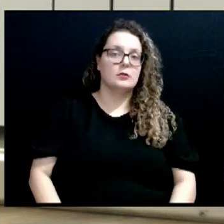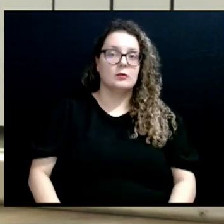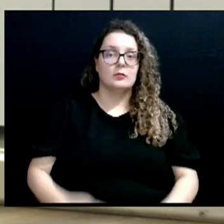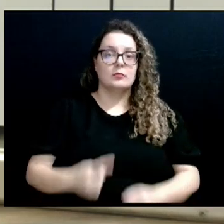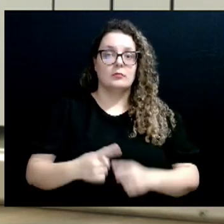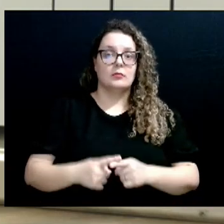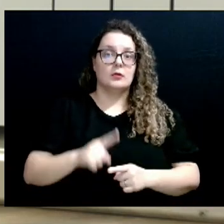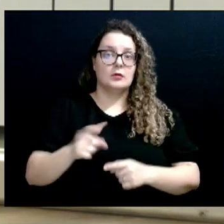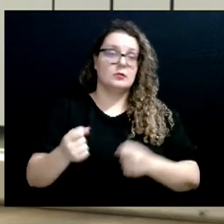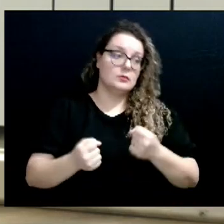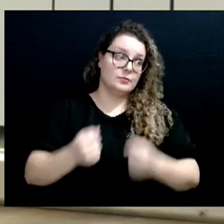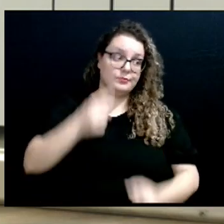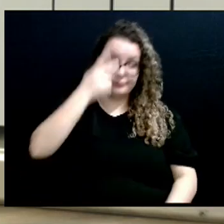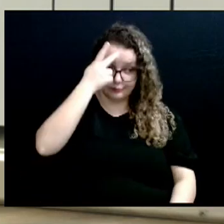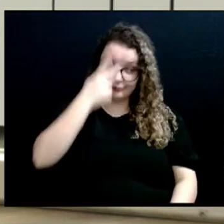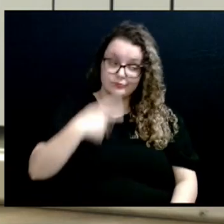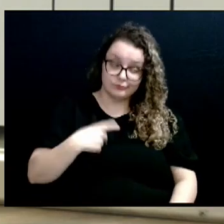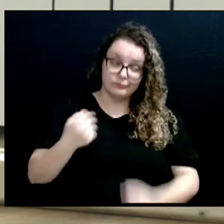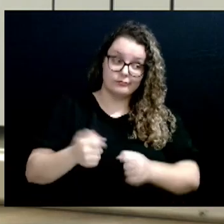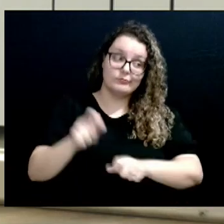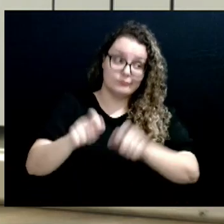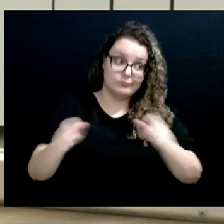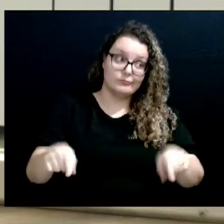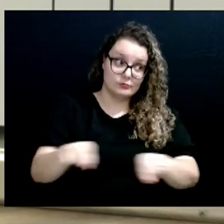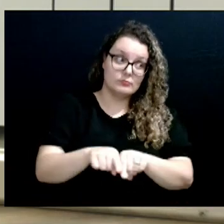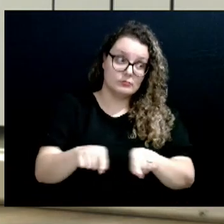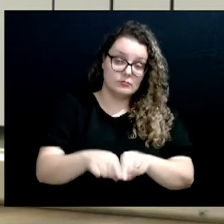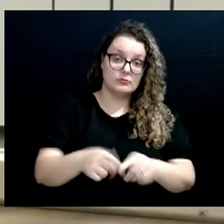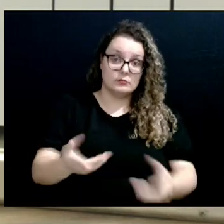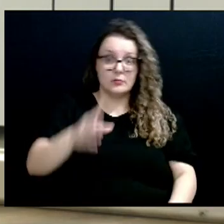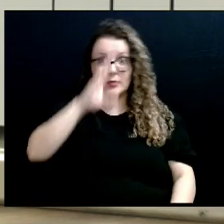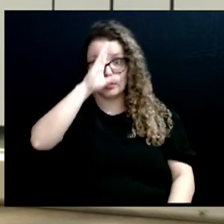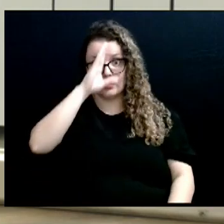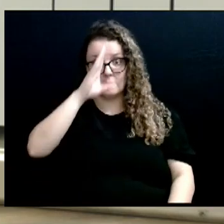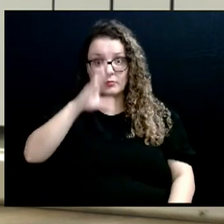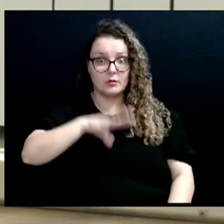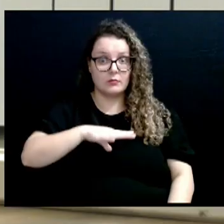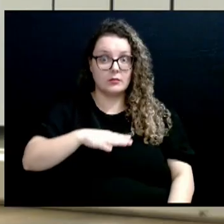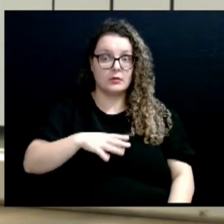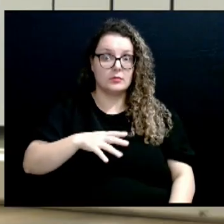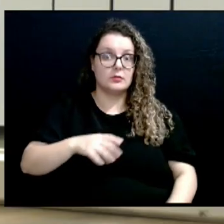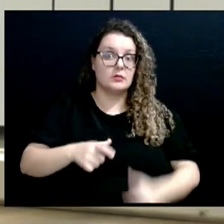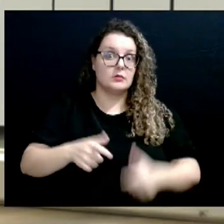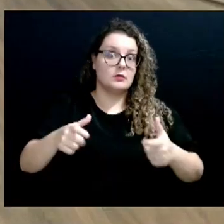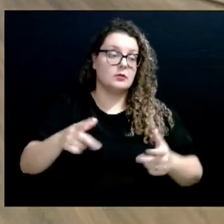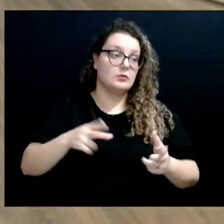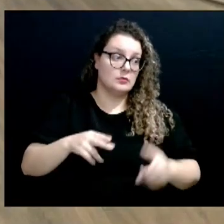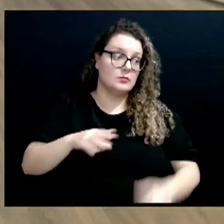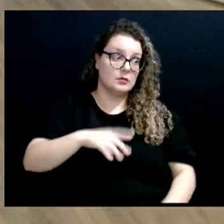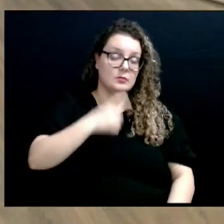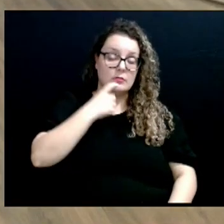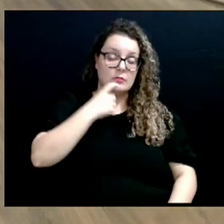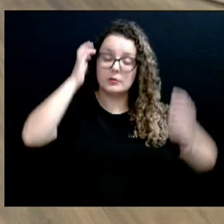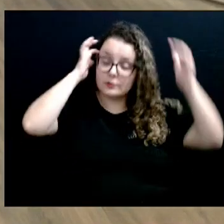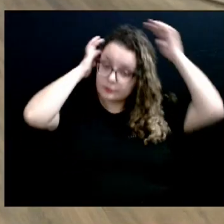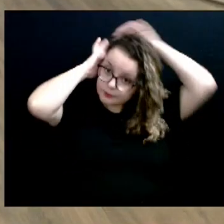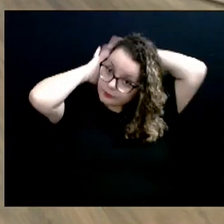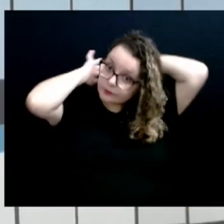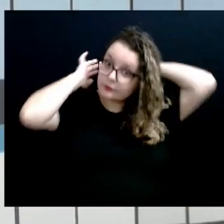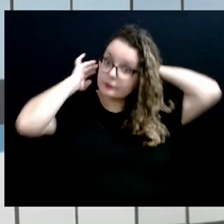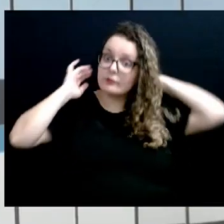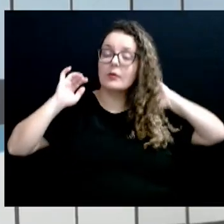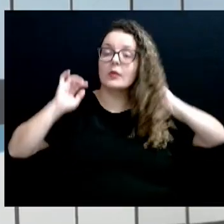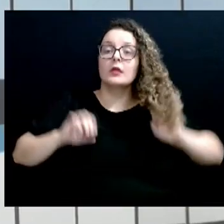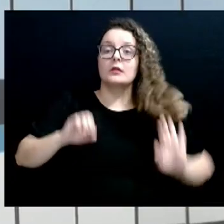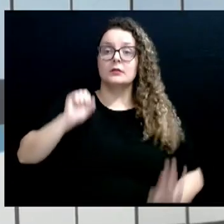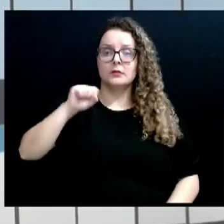para nós, a gente dirige para os outros também, né? Principalmente se está numa cidade grande como Campinas. Sim, a qualificação desses, por exemplo, só Campinas